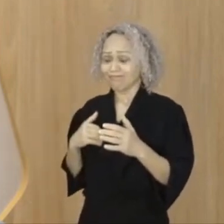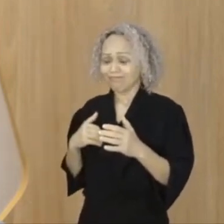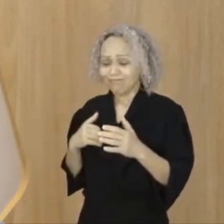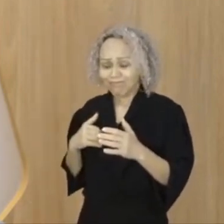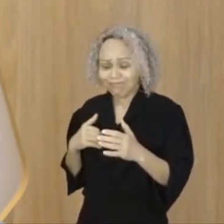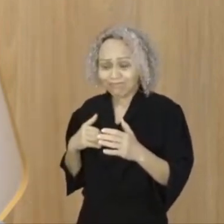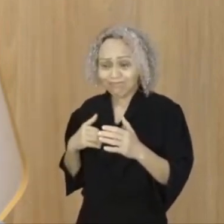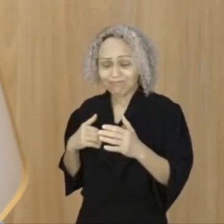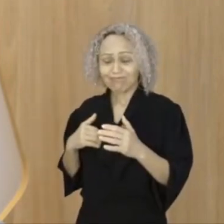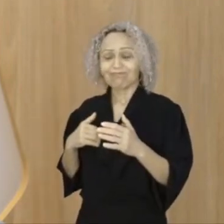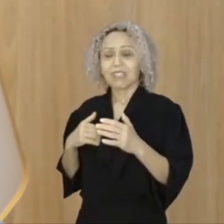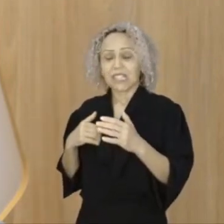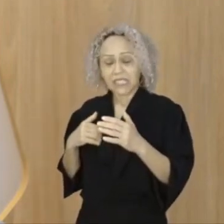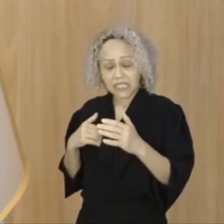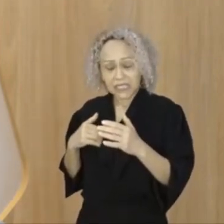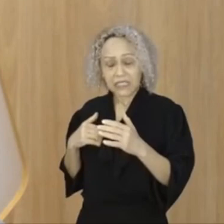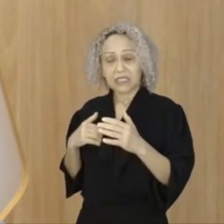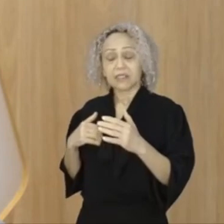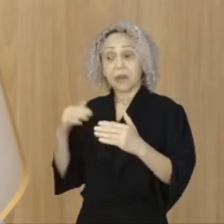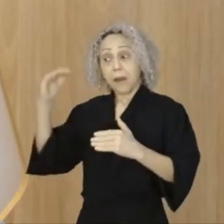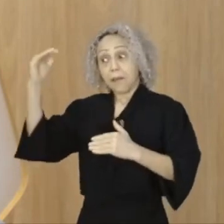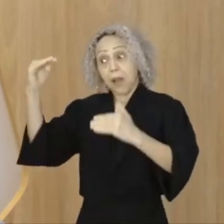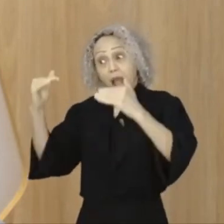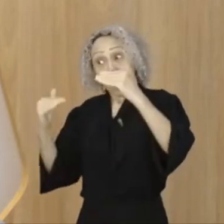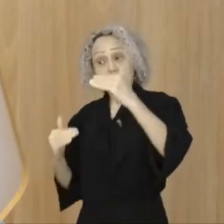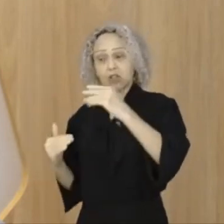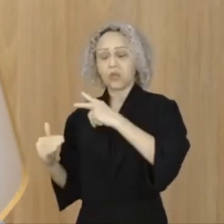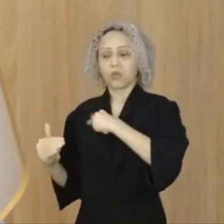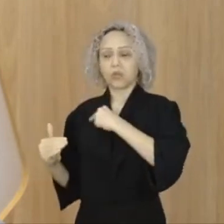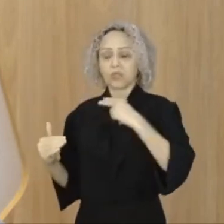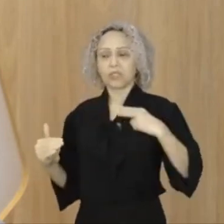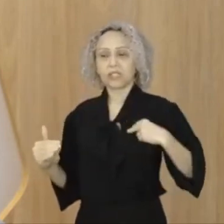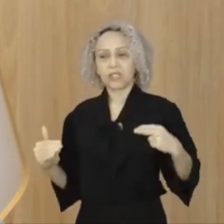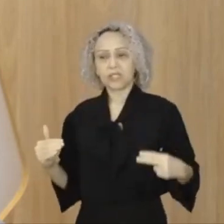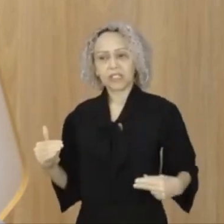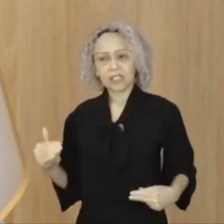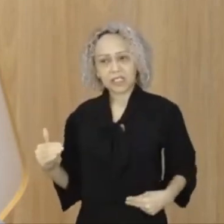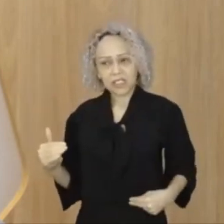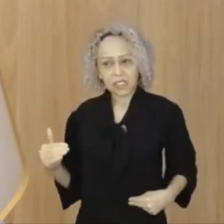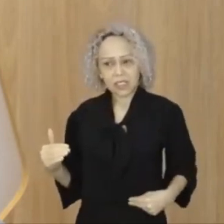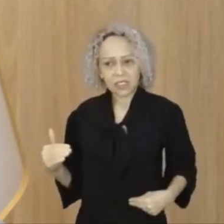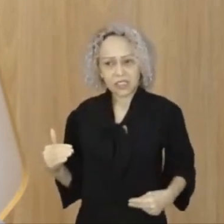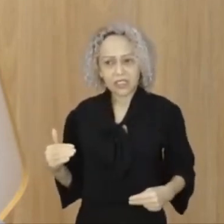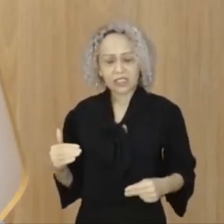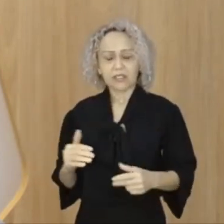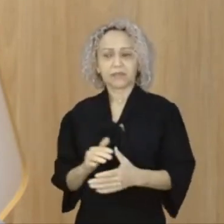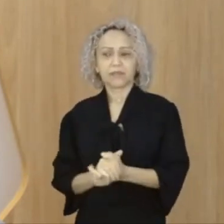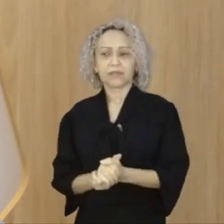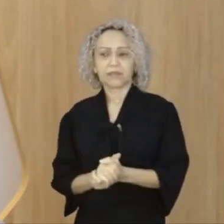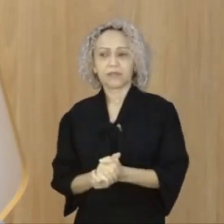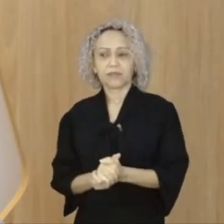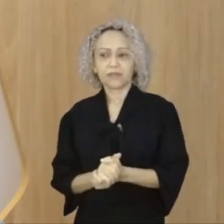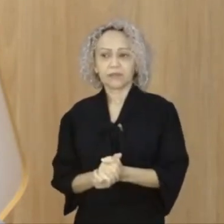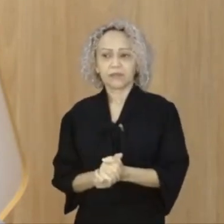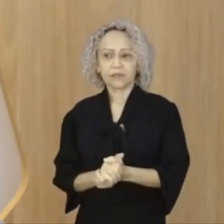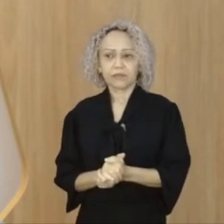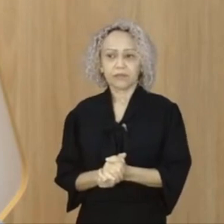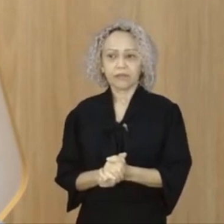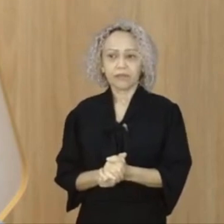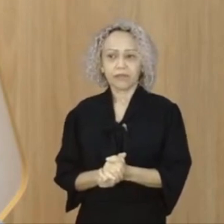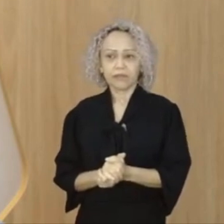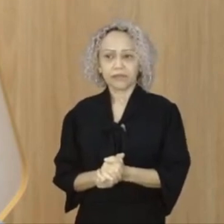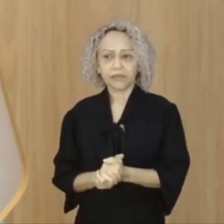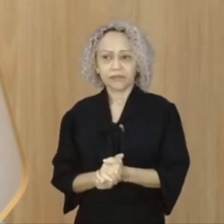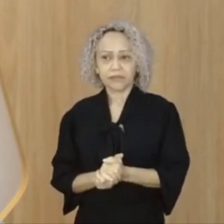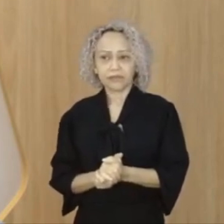com o crescimento econômico, com a geração de emprego, a economia vai crescer de 12% a 20% em 10 anos, só por causa do modelo de dar